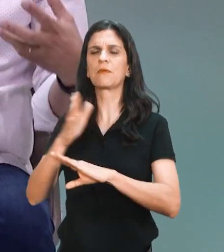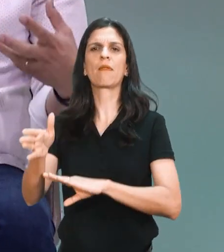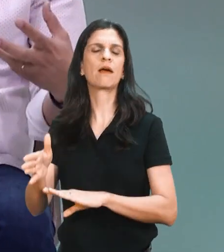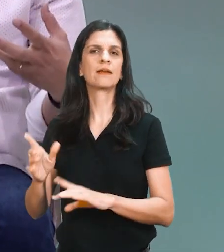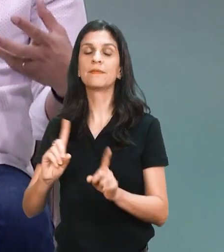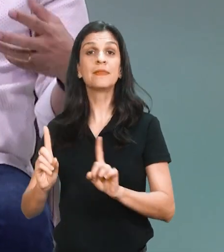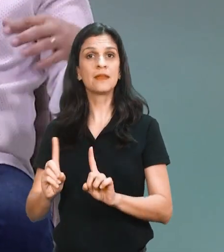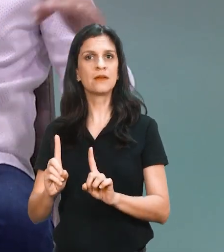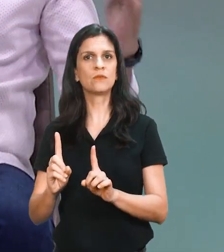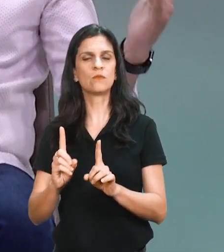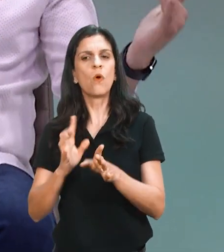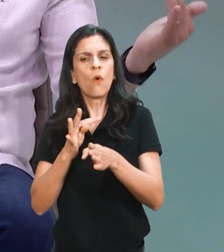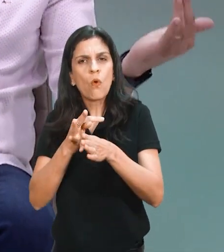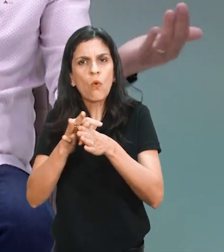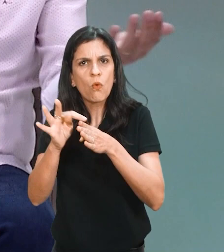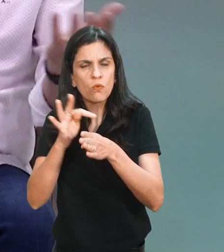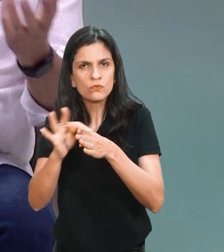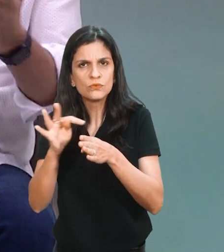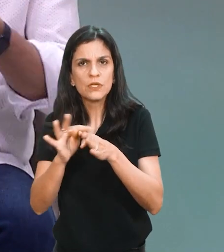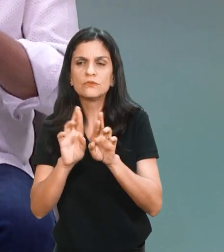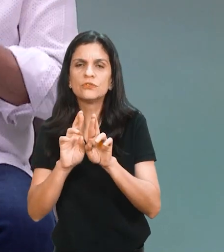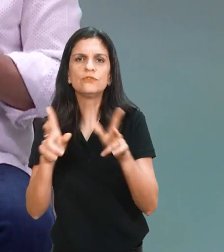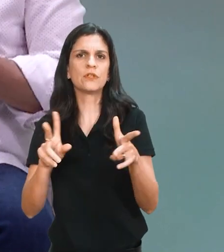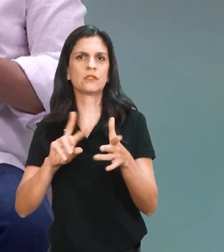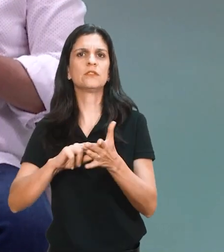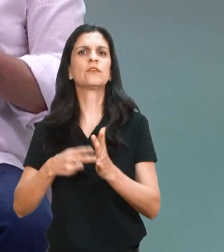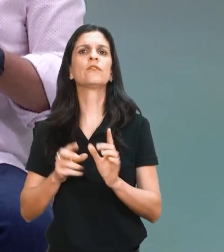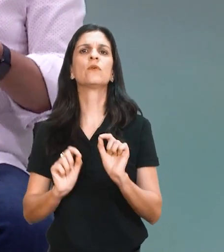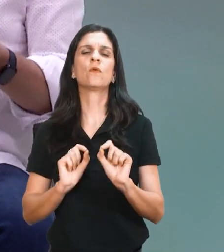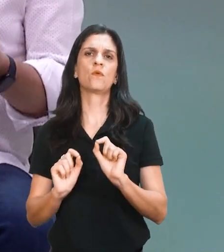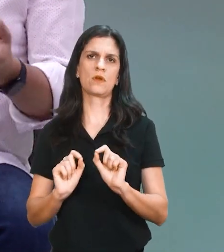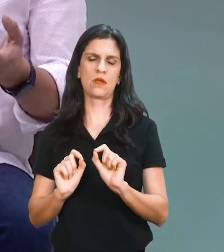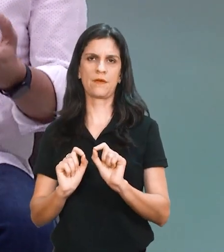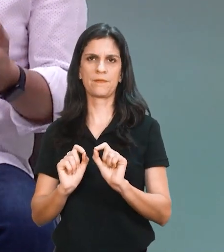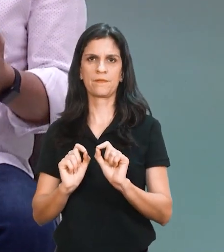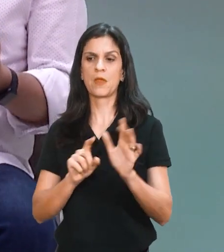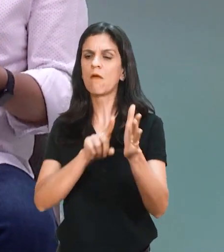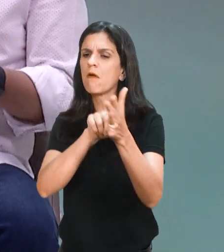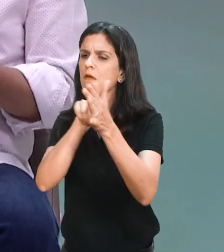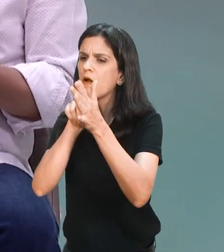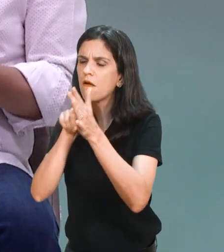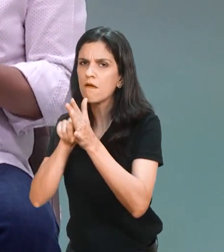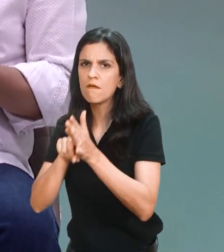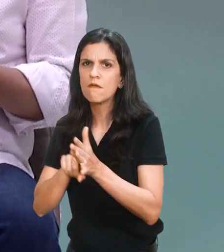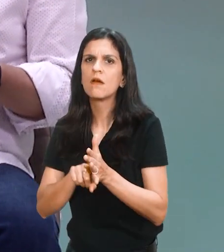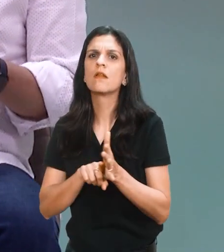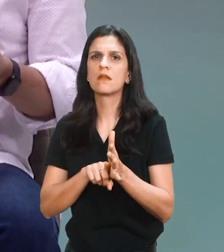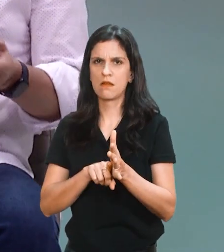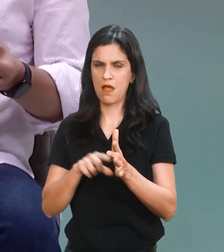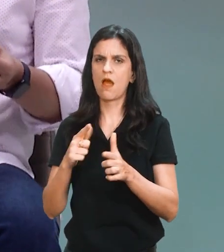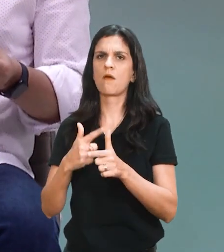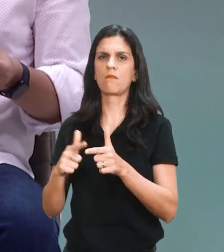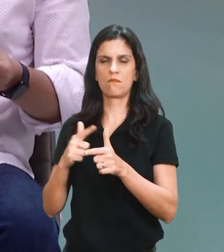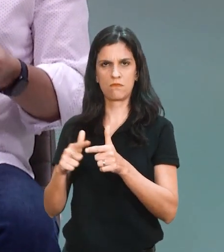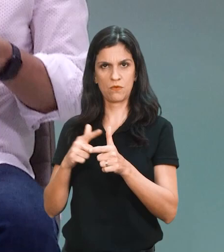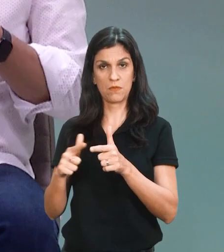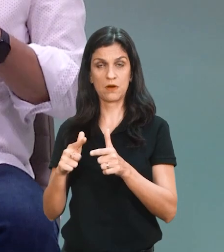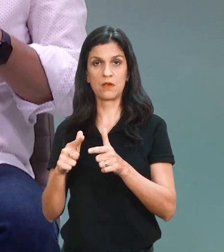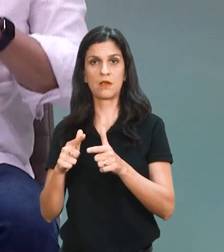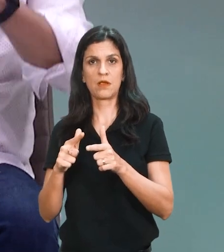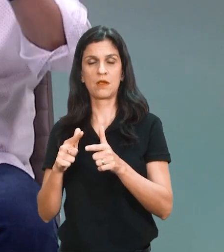faz um papel de levantar primeiro a situação e depois de levantar toda essa situação,